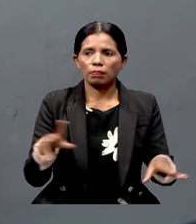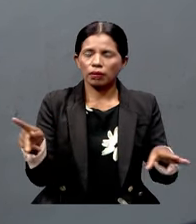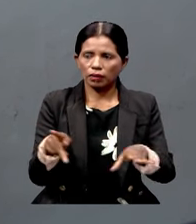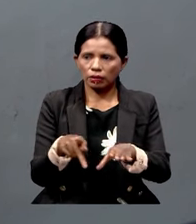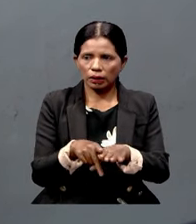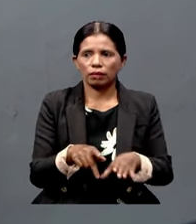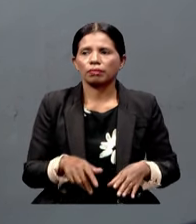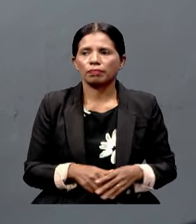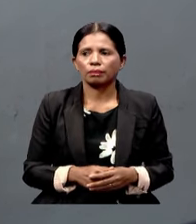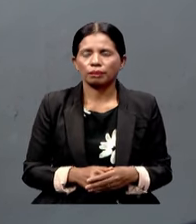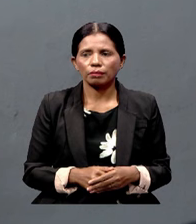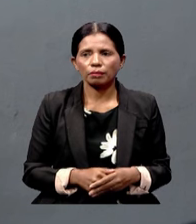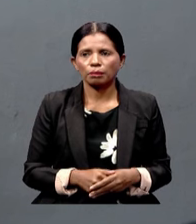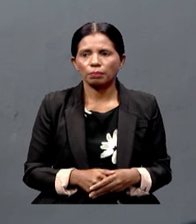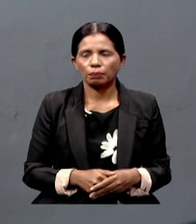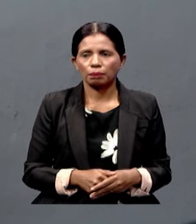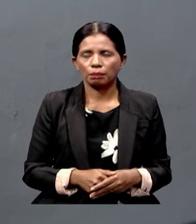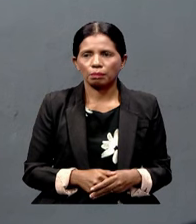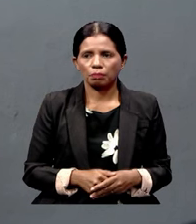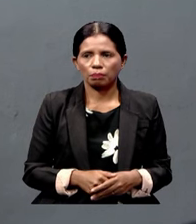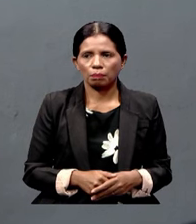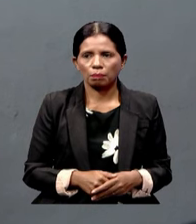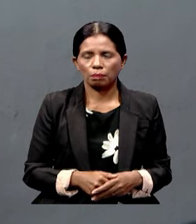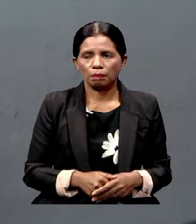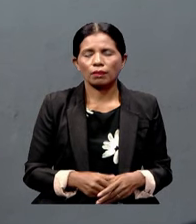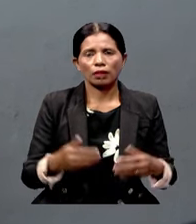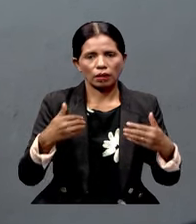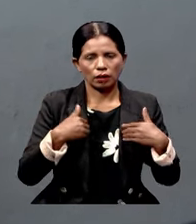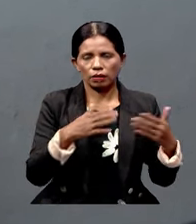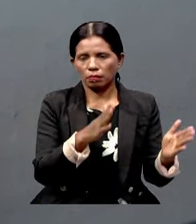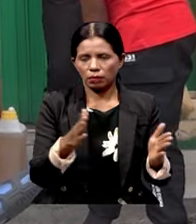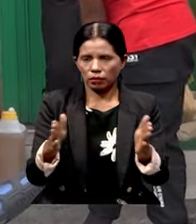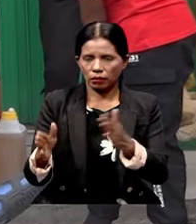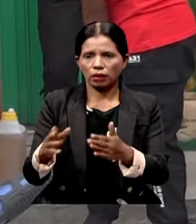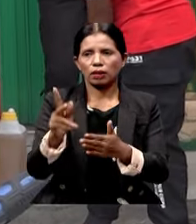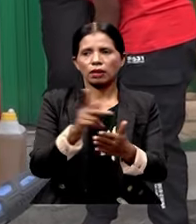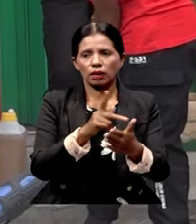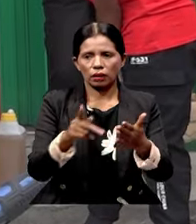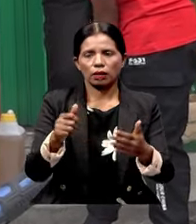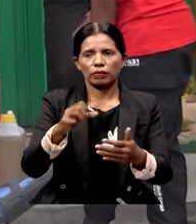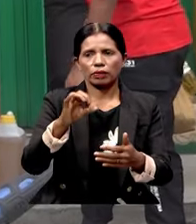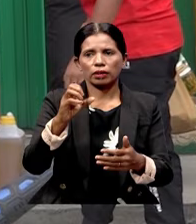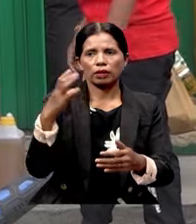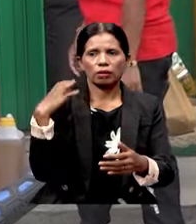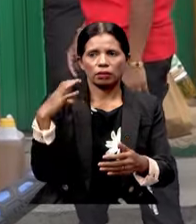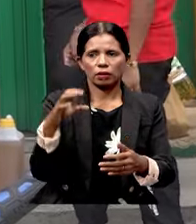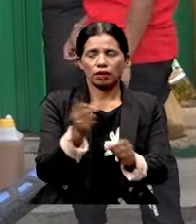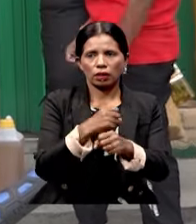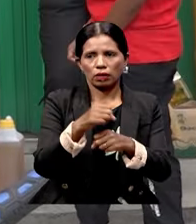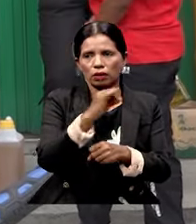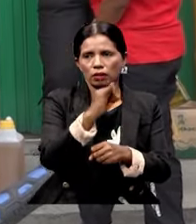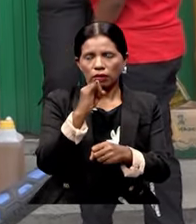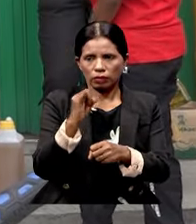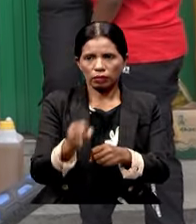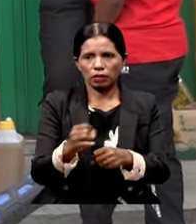de tirana 23 proceso en ministerio público ne y hemos proceso para além de crimen hay fase en competencia más halo halo identificación